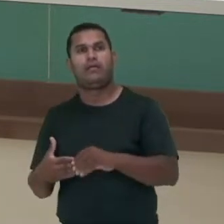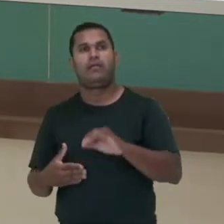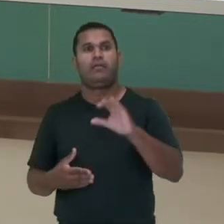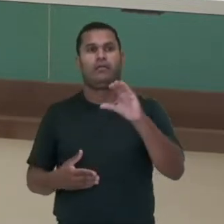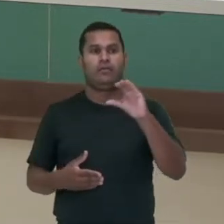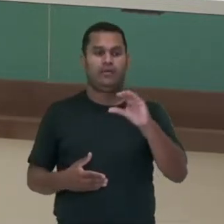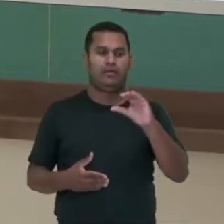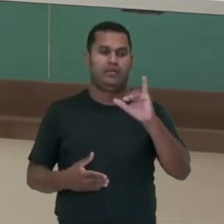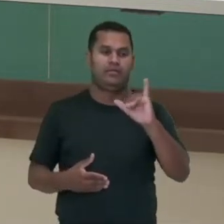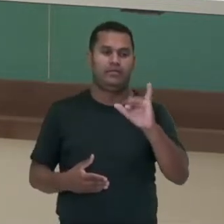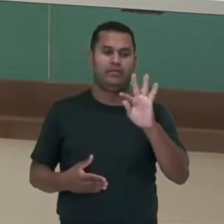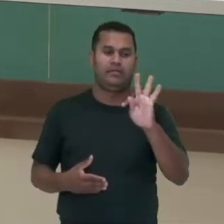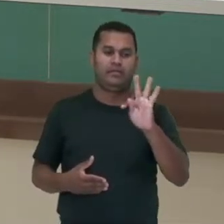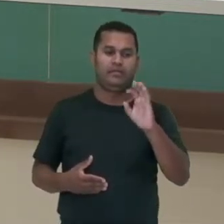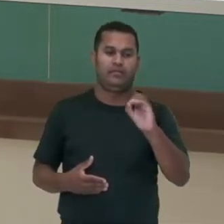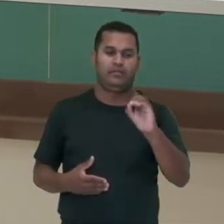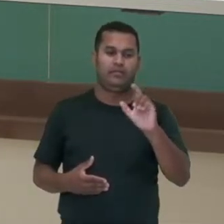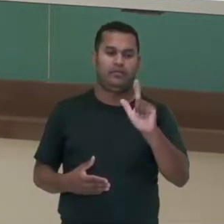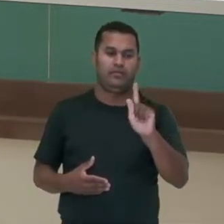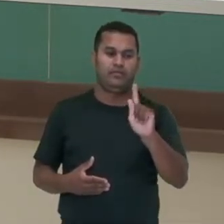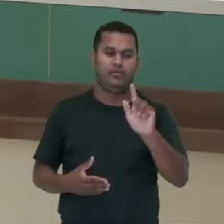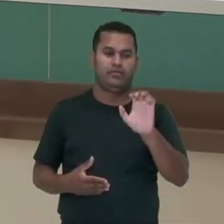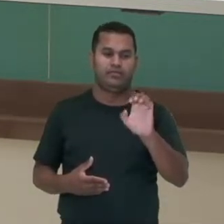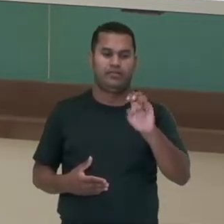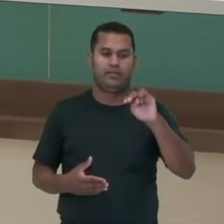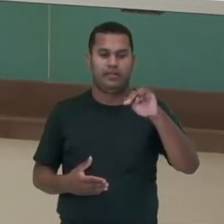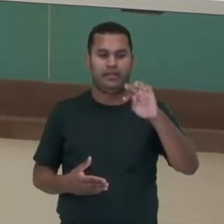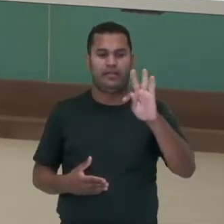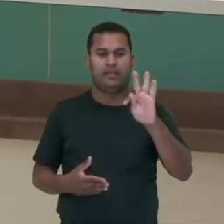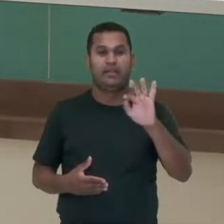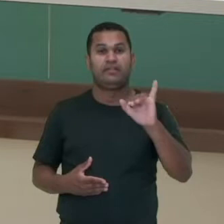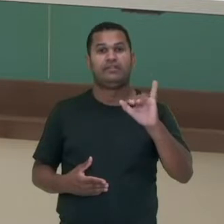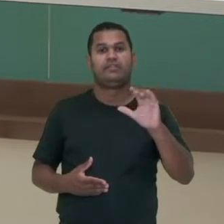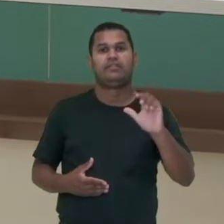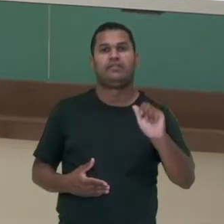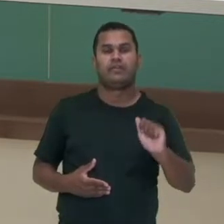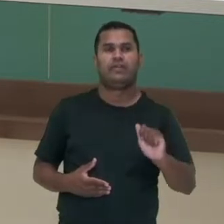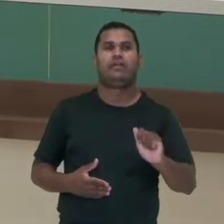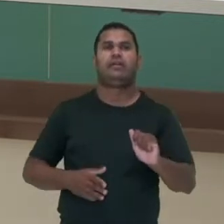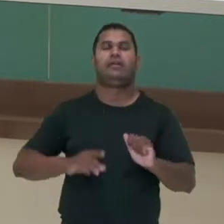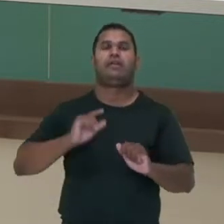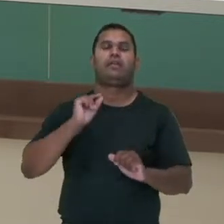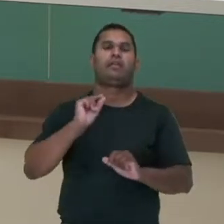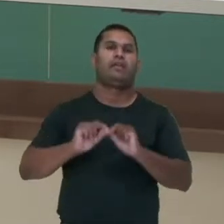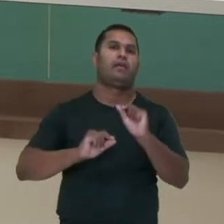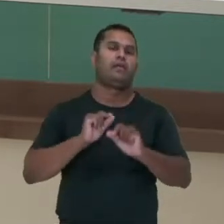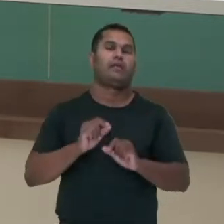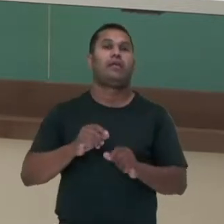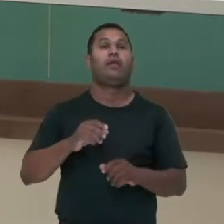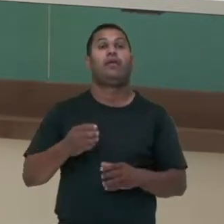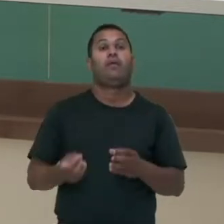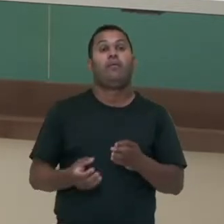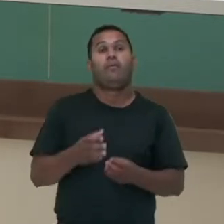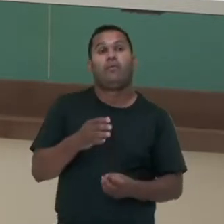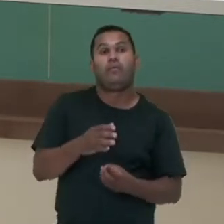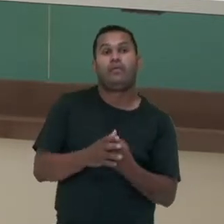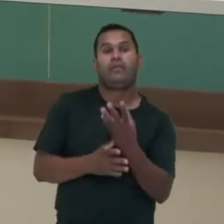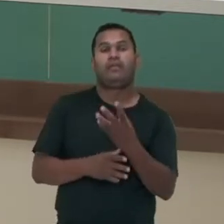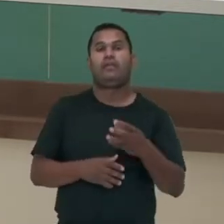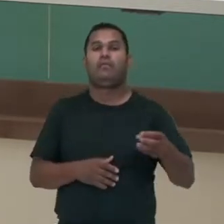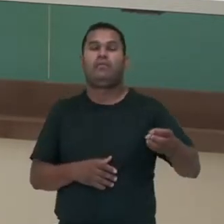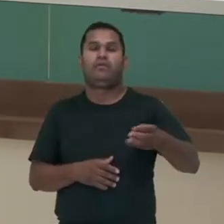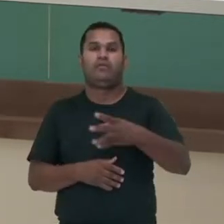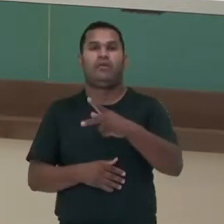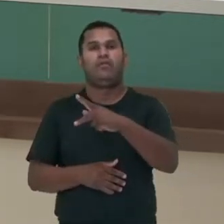a mensagem em si, né? Que é traduzido sob forma de uma proteína. É basicamente o conceito da síntese proteica.